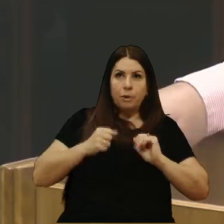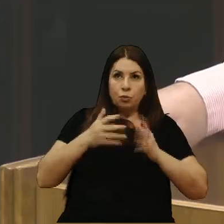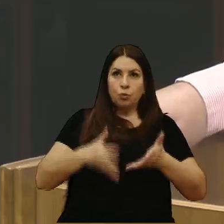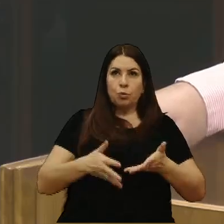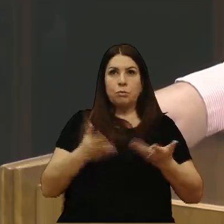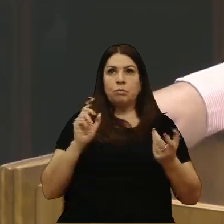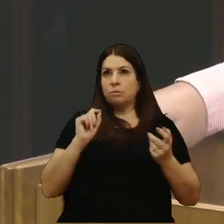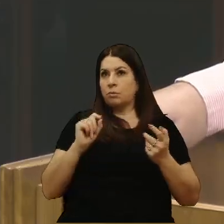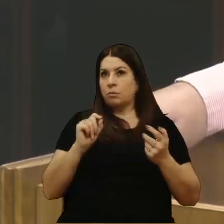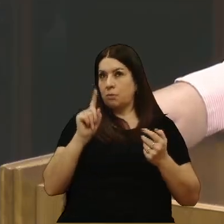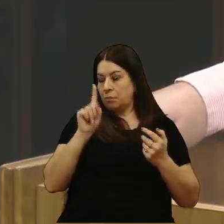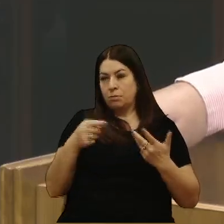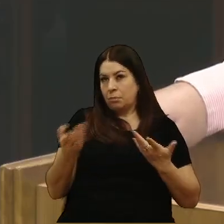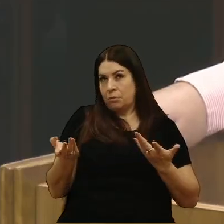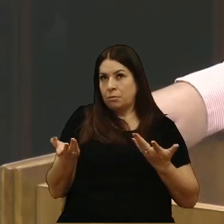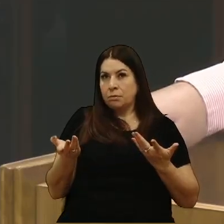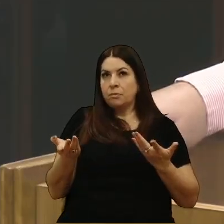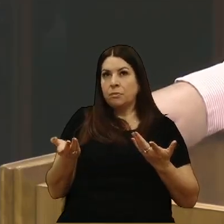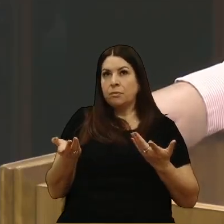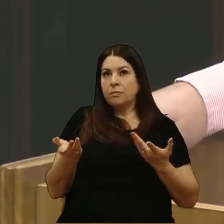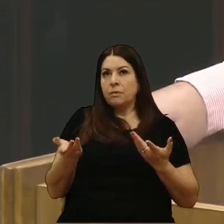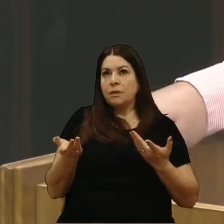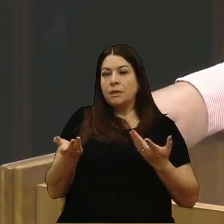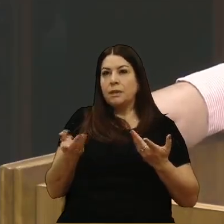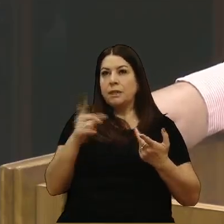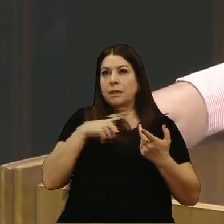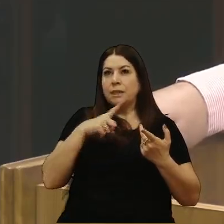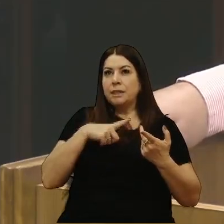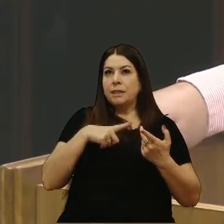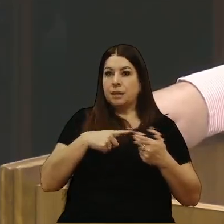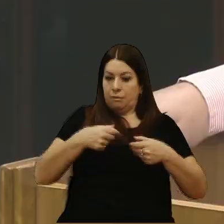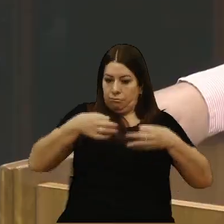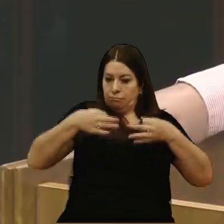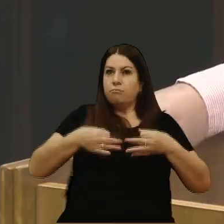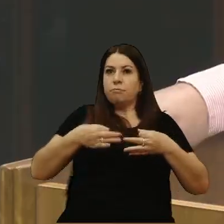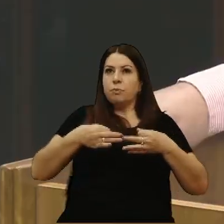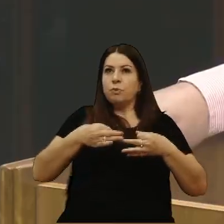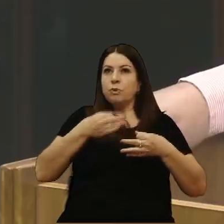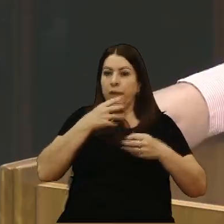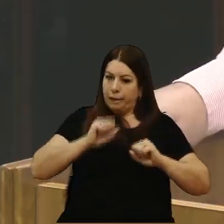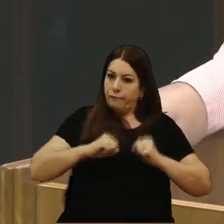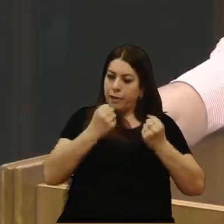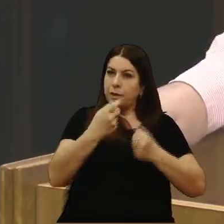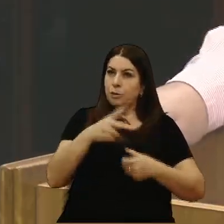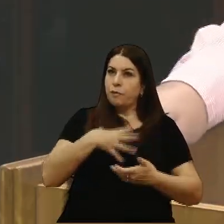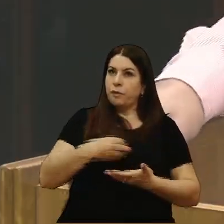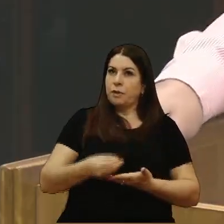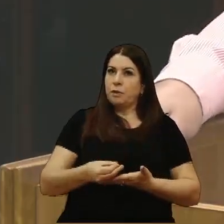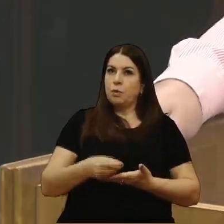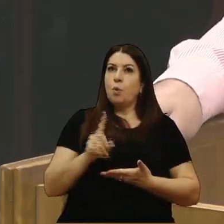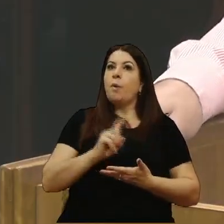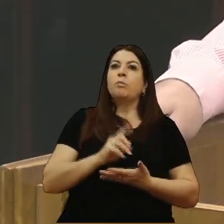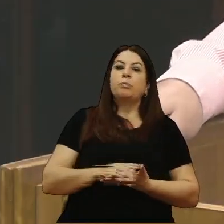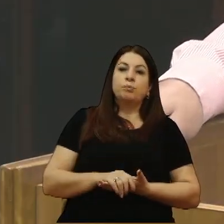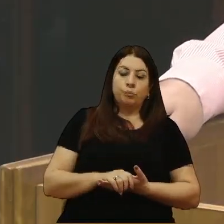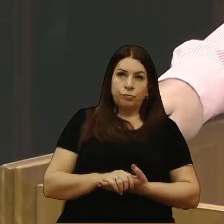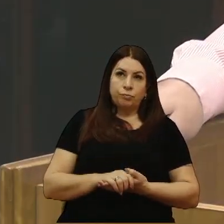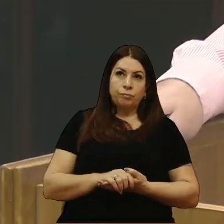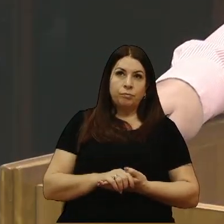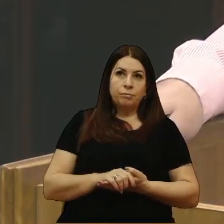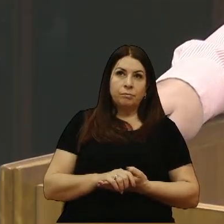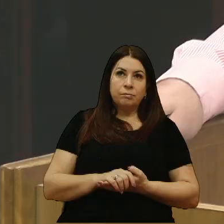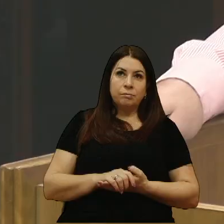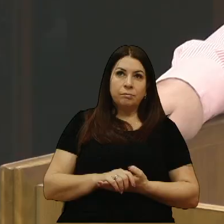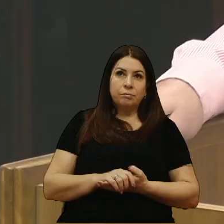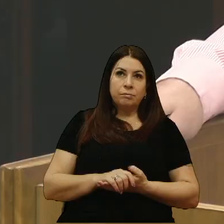de quem é e de quem tem hombridade, que é de defender o seu filho, ou não?